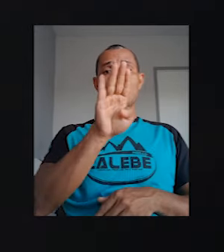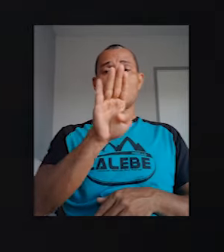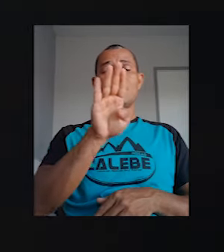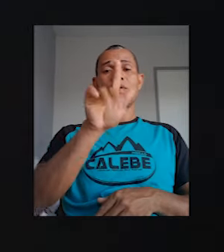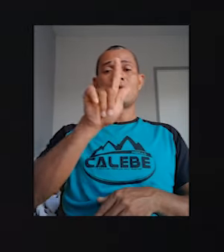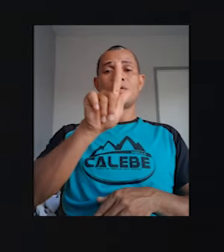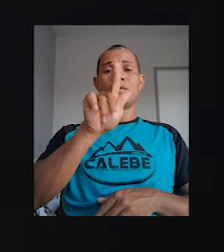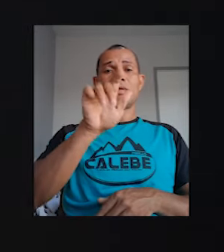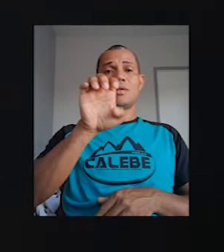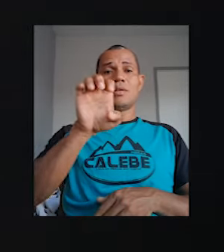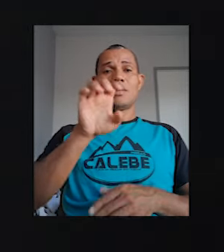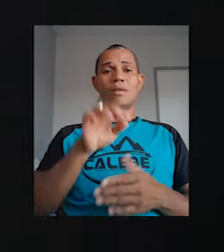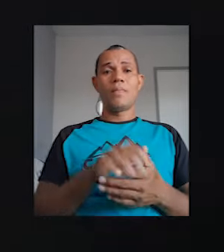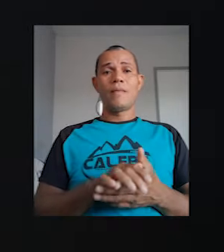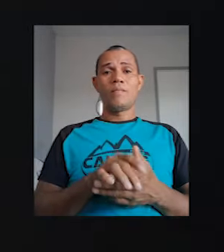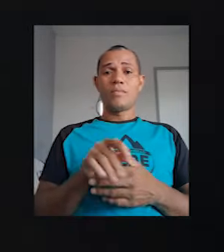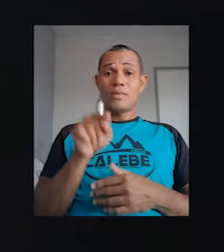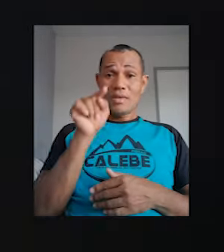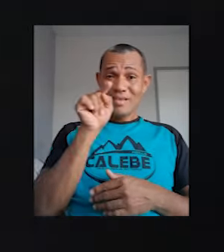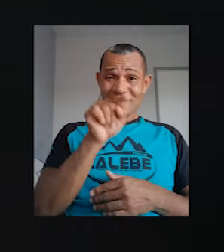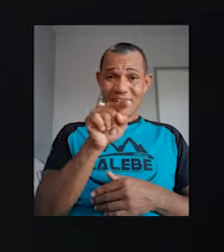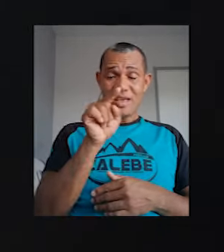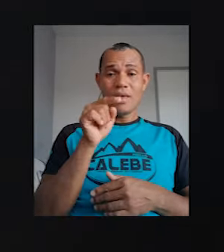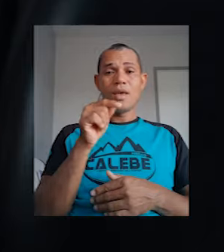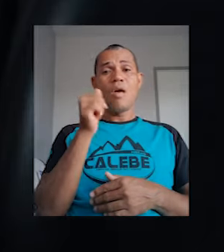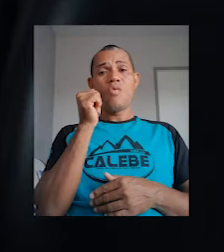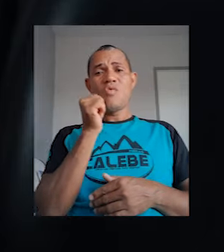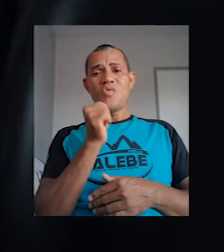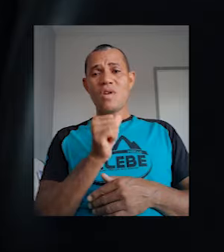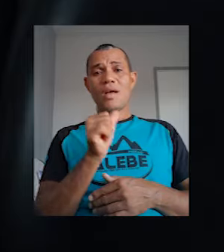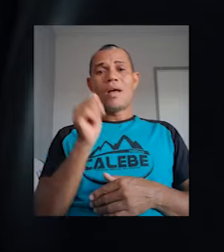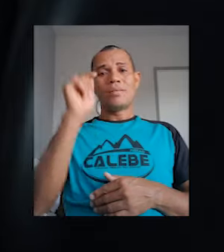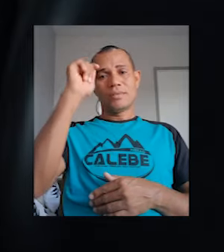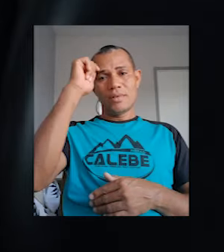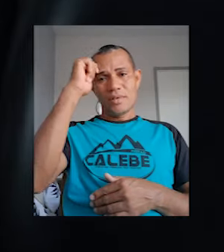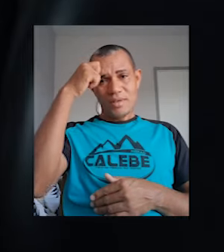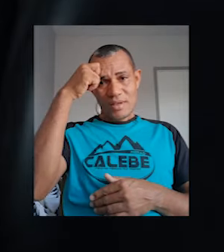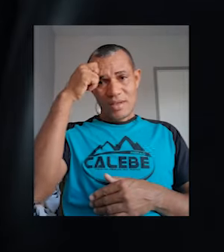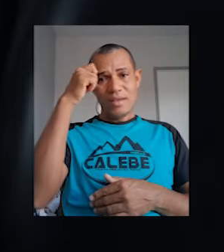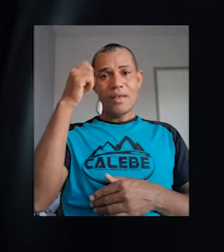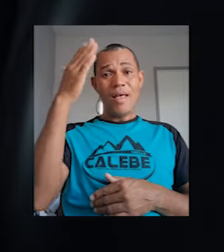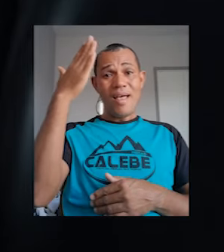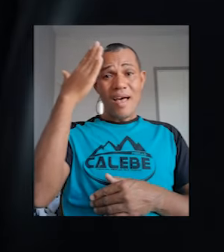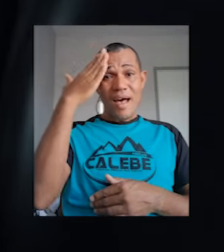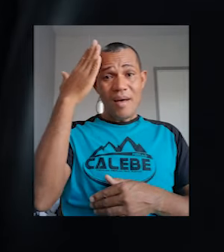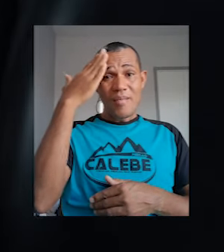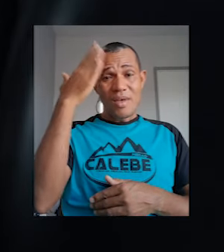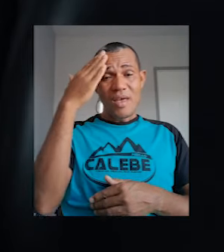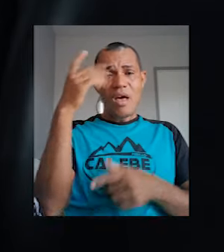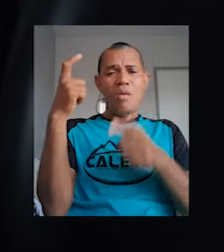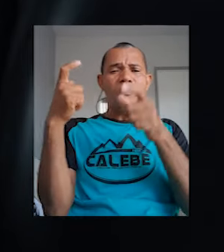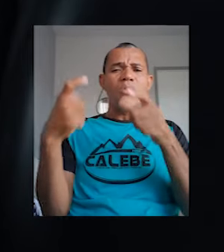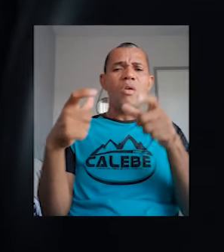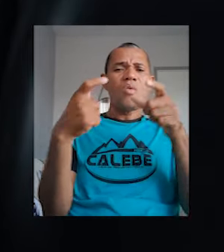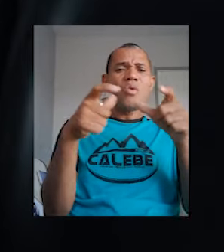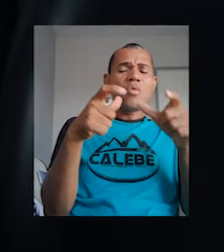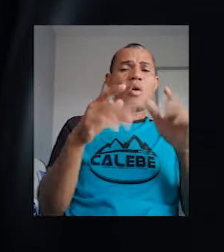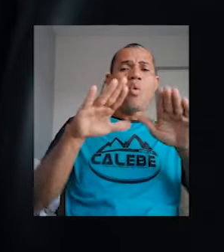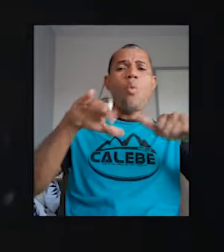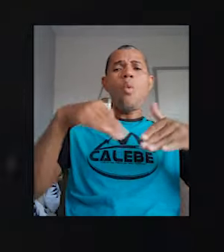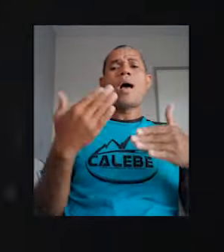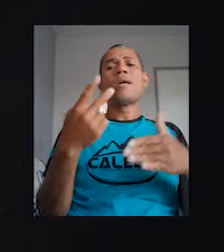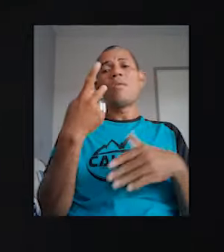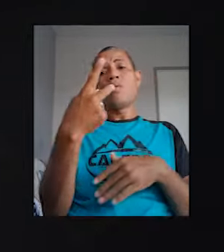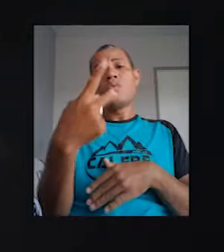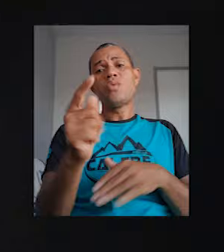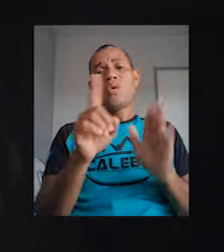mulheres negras. E eu, quanto mulher negra, eu tenho que saber, né, até o que ponto eu posso ir e até